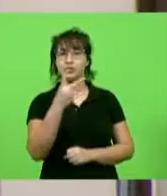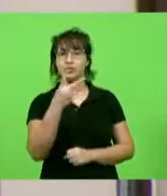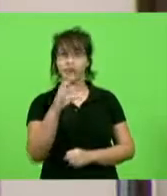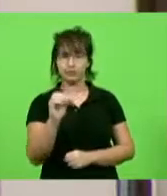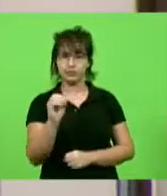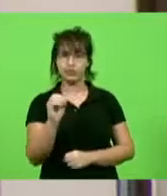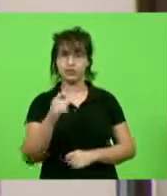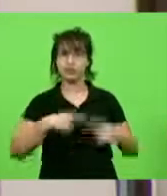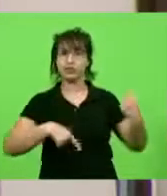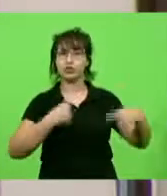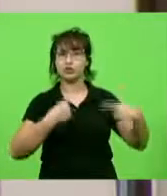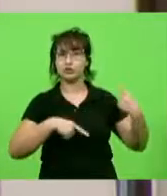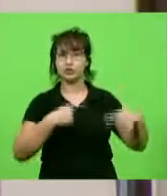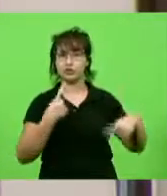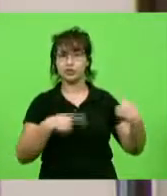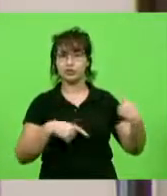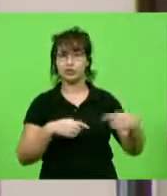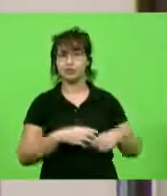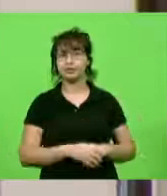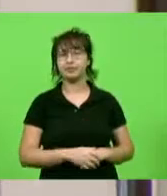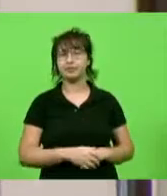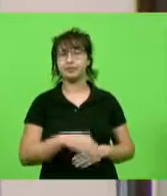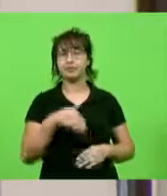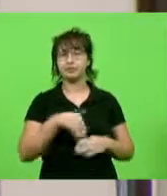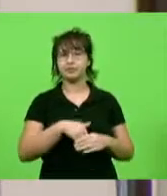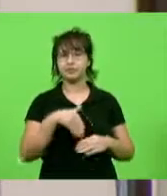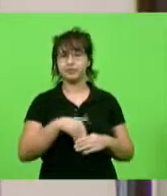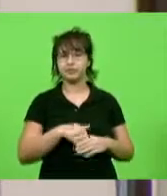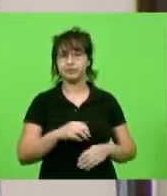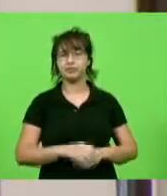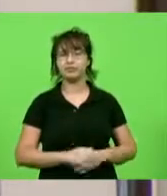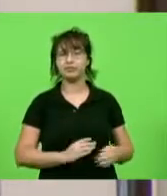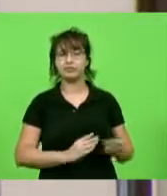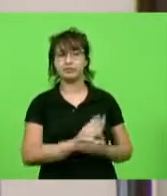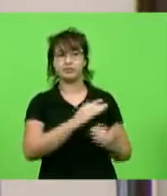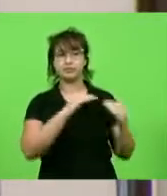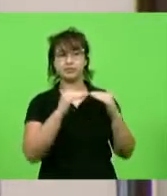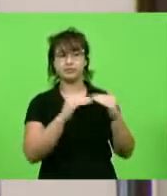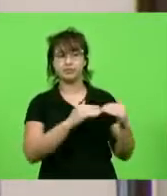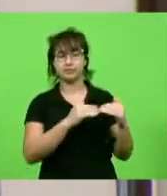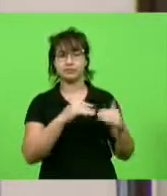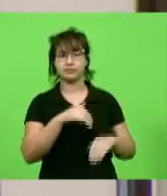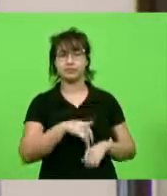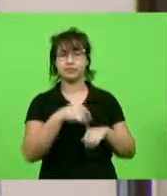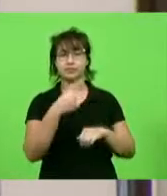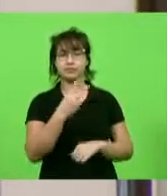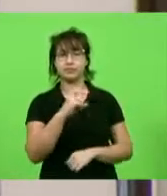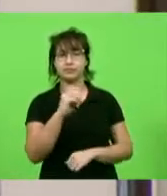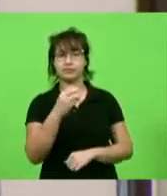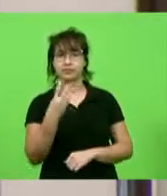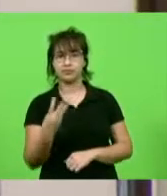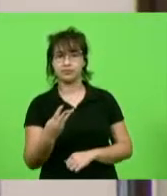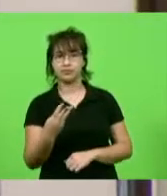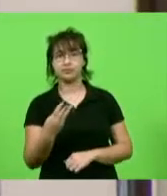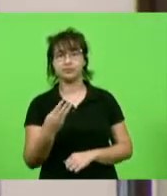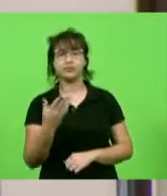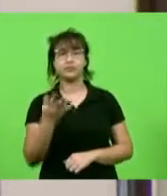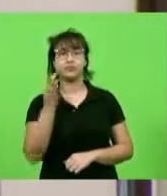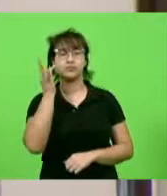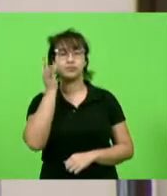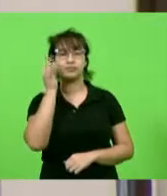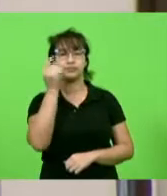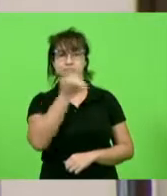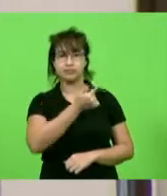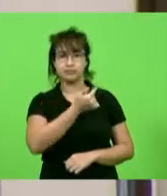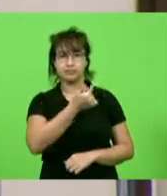em votação. Deputados que aprovam, permaneçam como se encontram. Aprovado por unanimidade, moção 203, autor deputado Fabiano de Luz, manifestando ao presidente